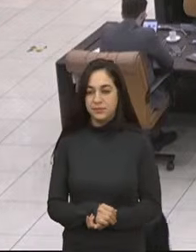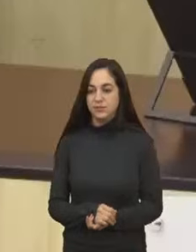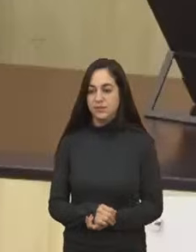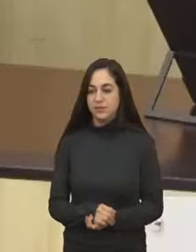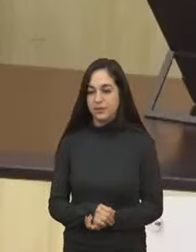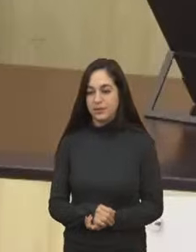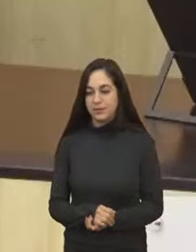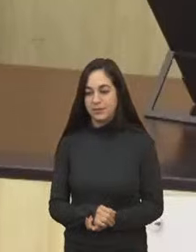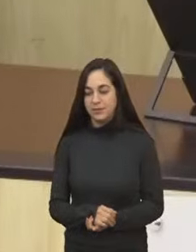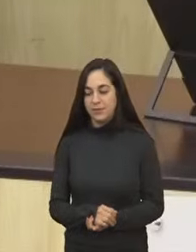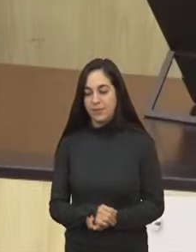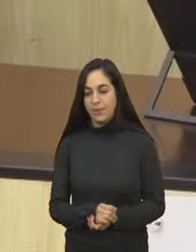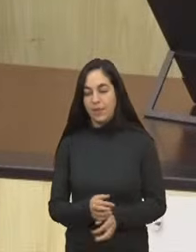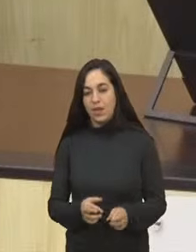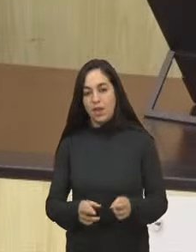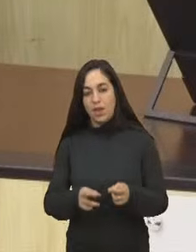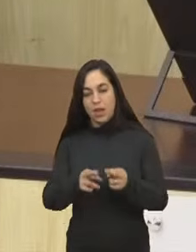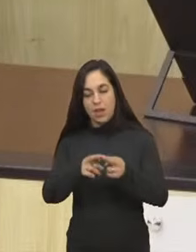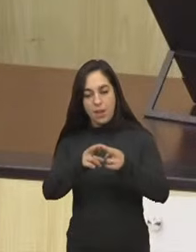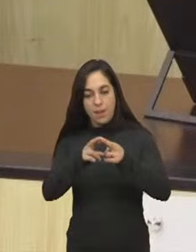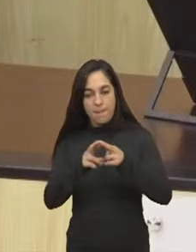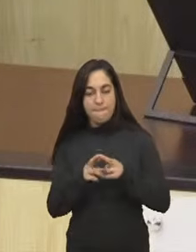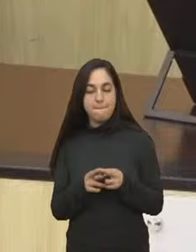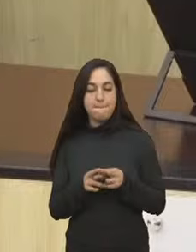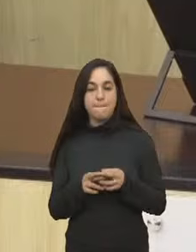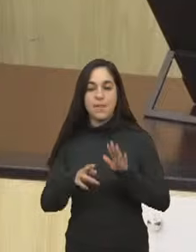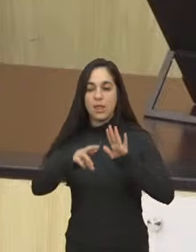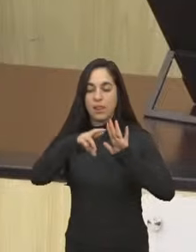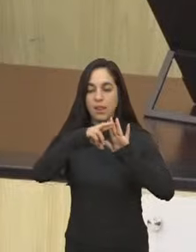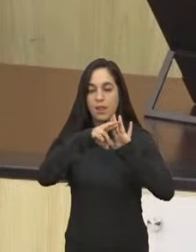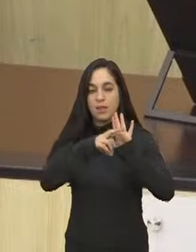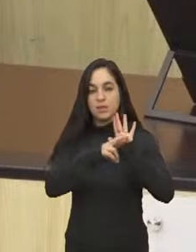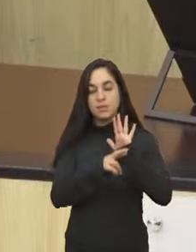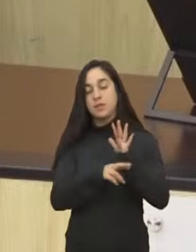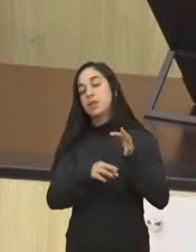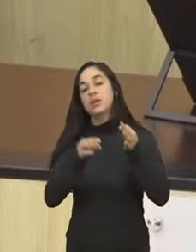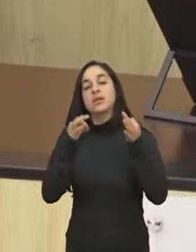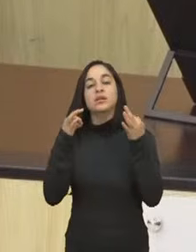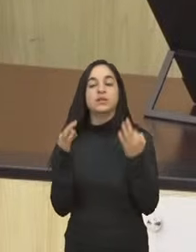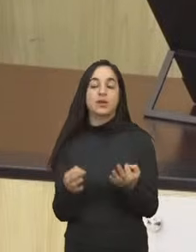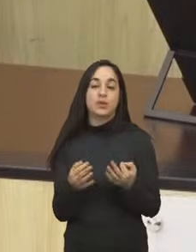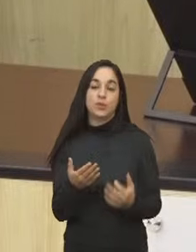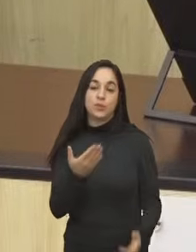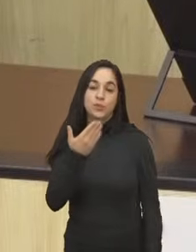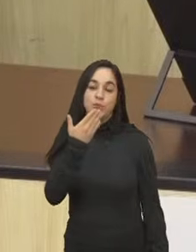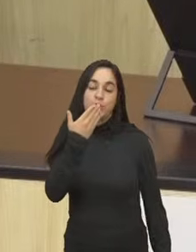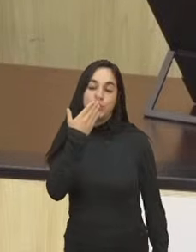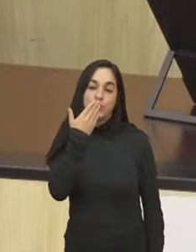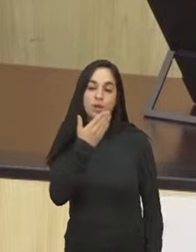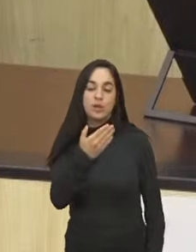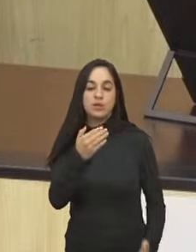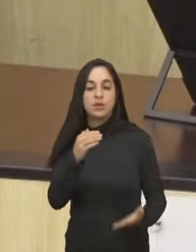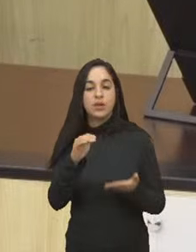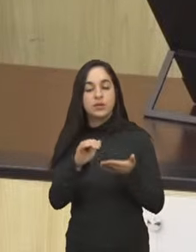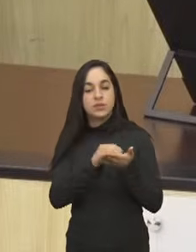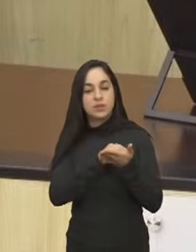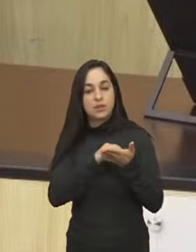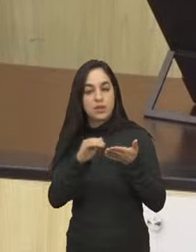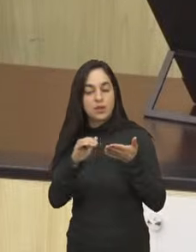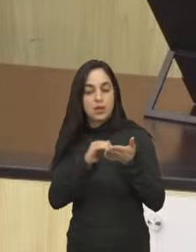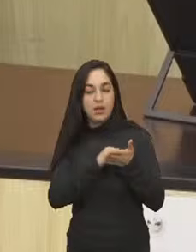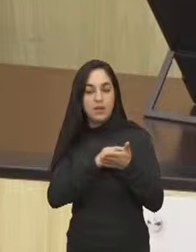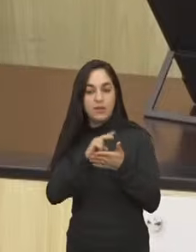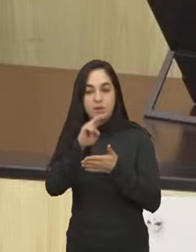Os requerimentos foram apreciados da forma regimental. Solicito ao senhor secretário que faça